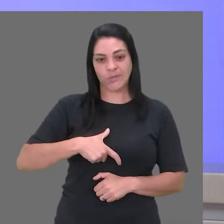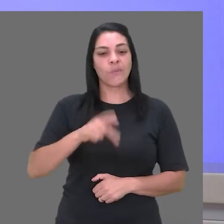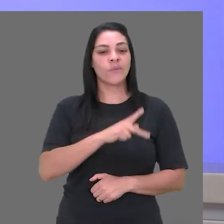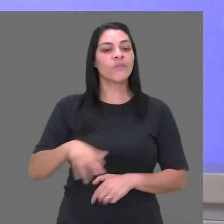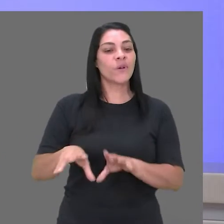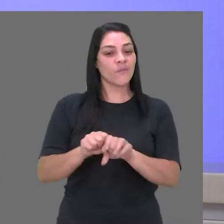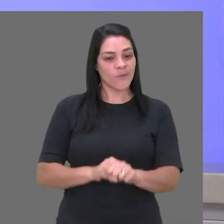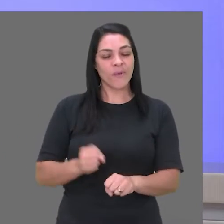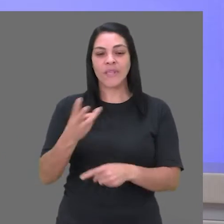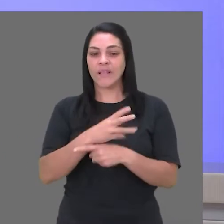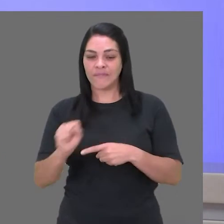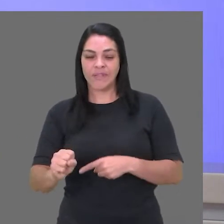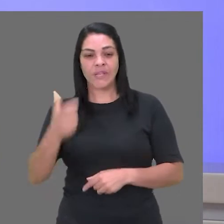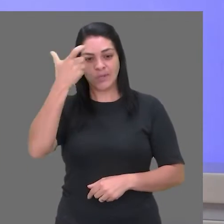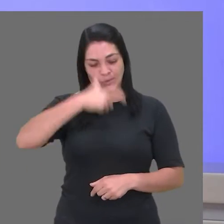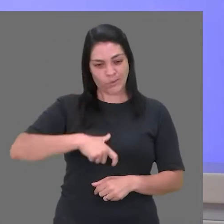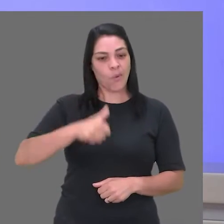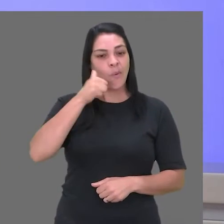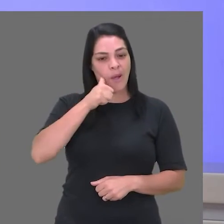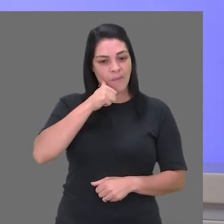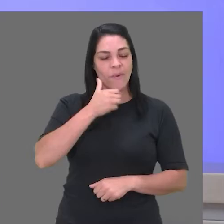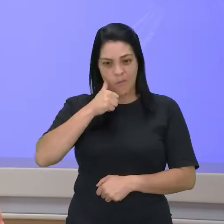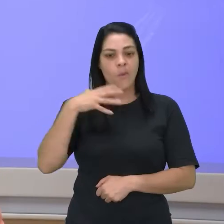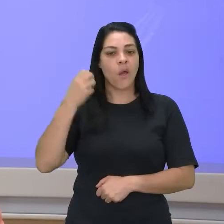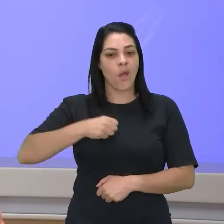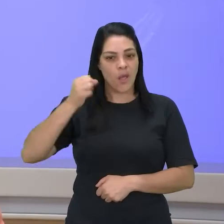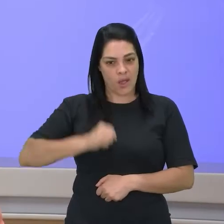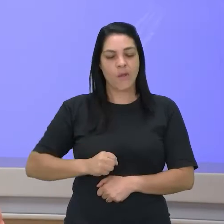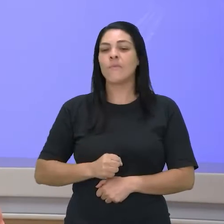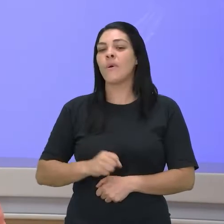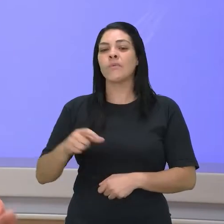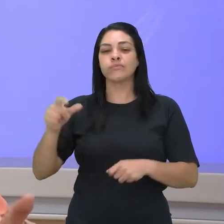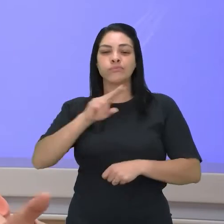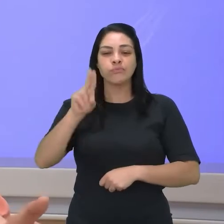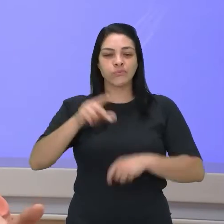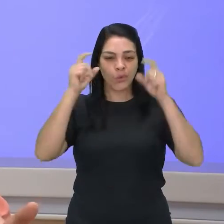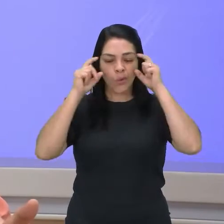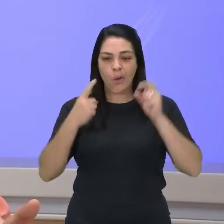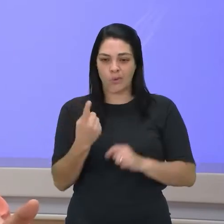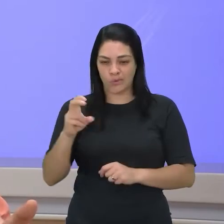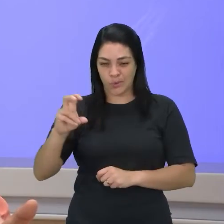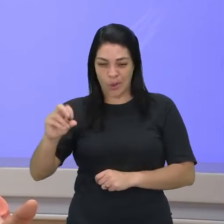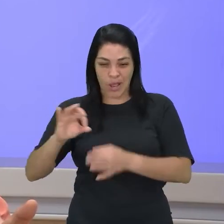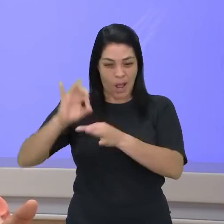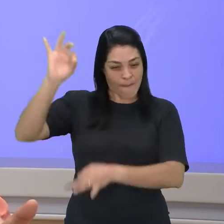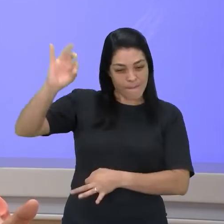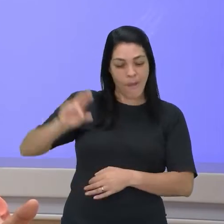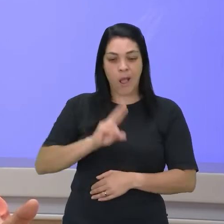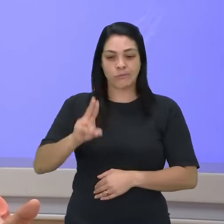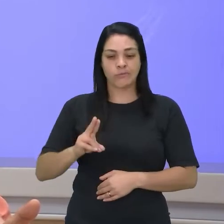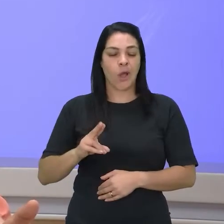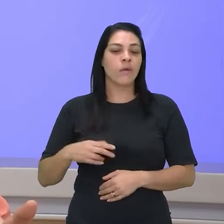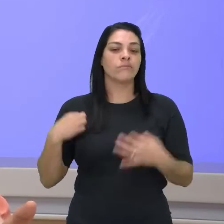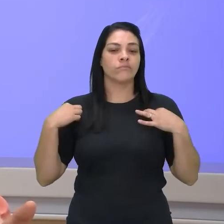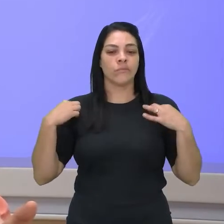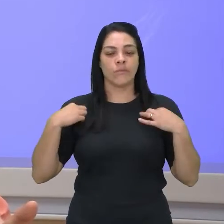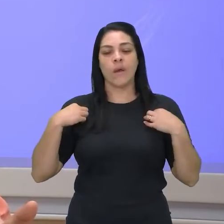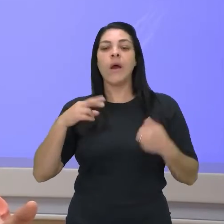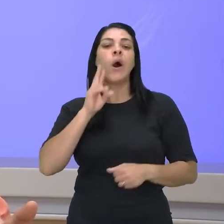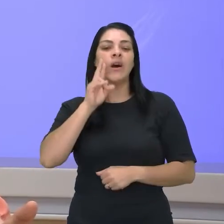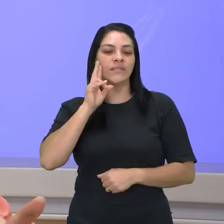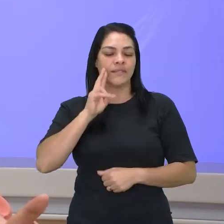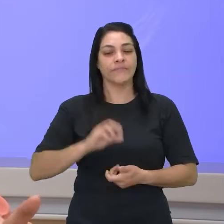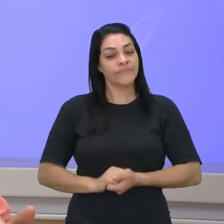olhos castanhos, uso óculos, tenho aproximadamente 1,55 m. Estou vestindo uma blusa salmão, uma